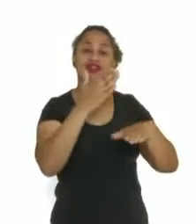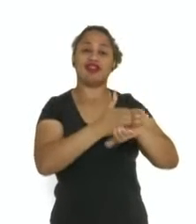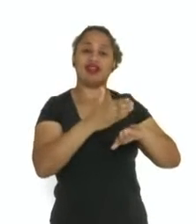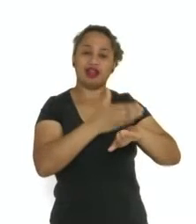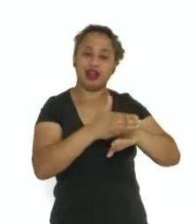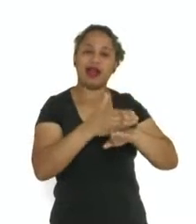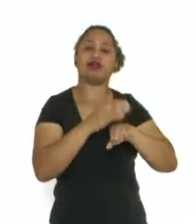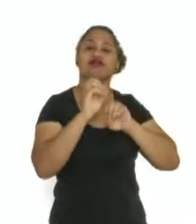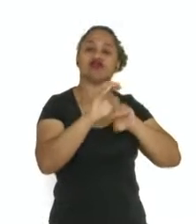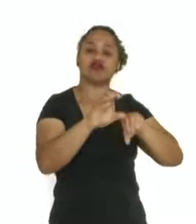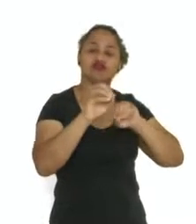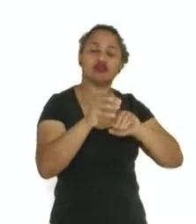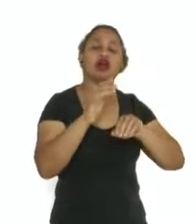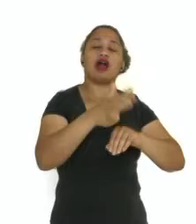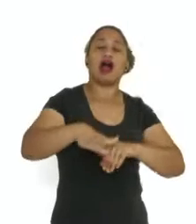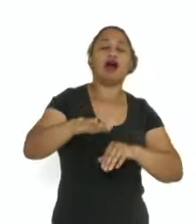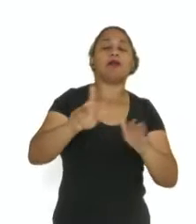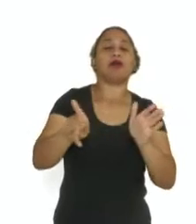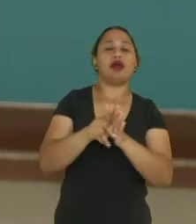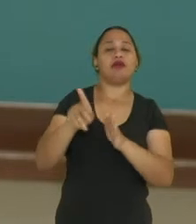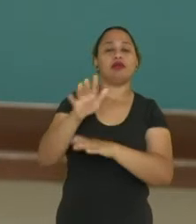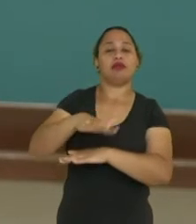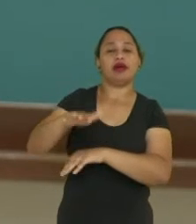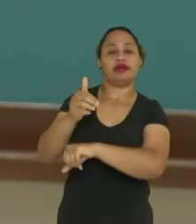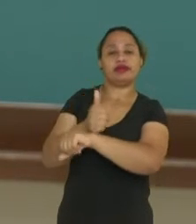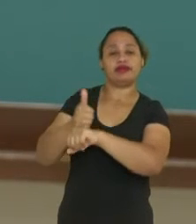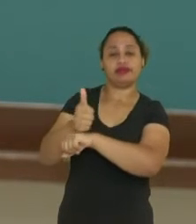profissional adequada ao mercado de trabalho.